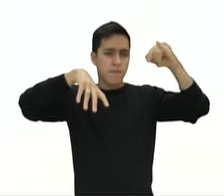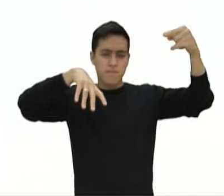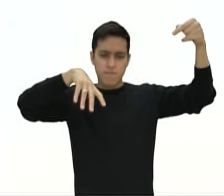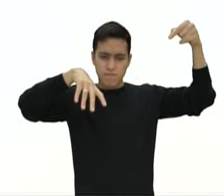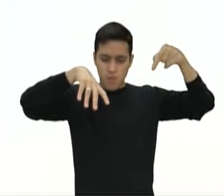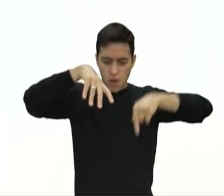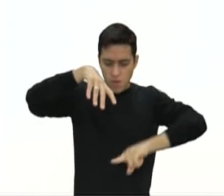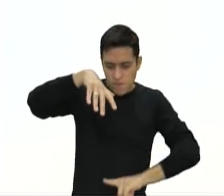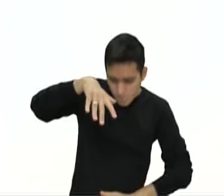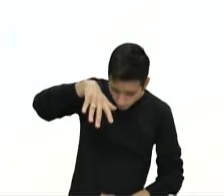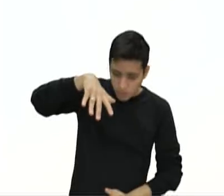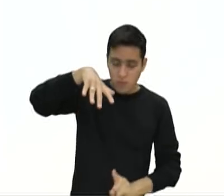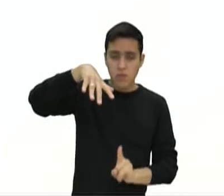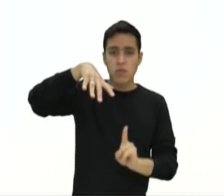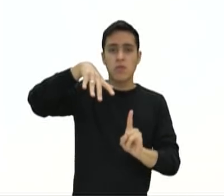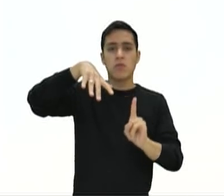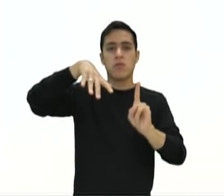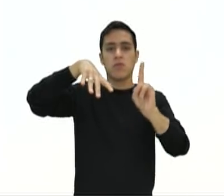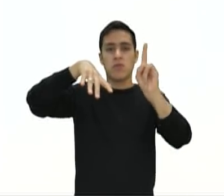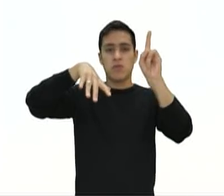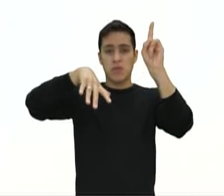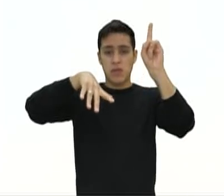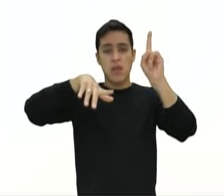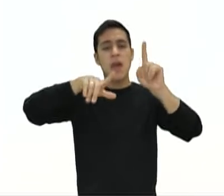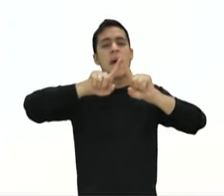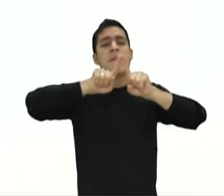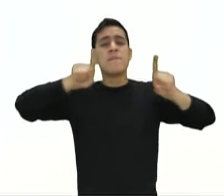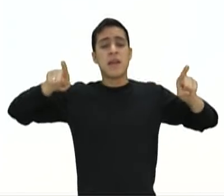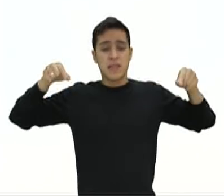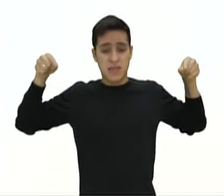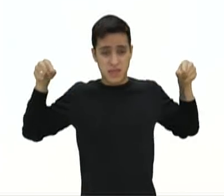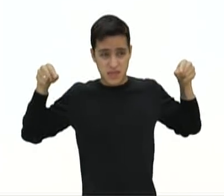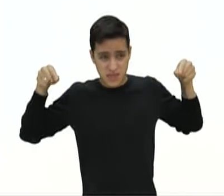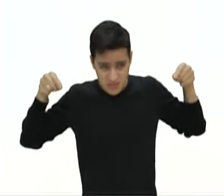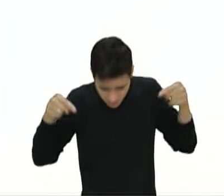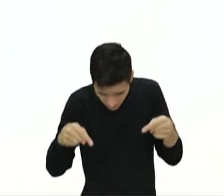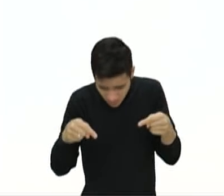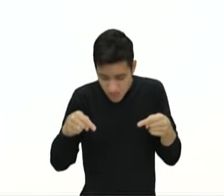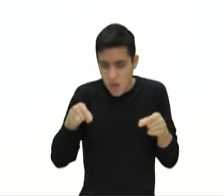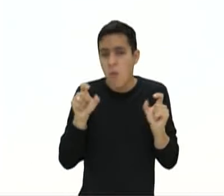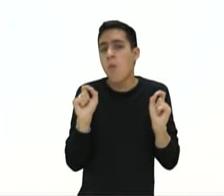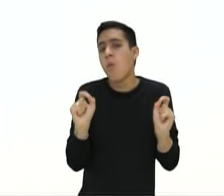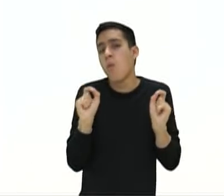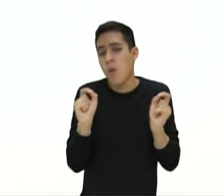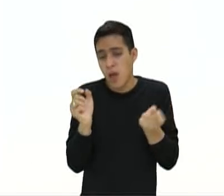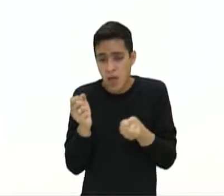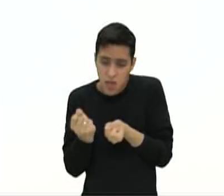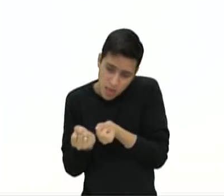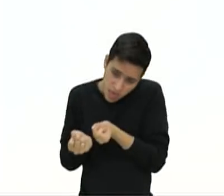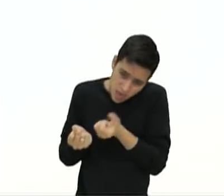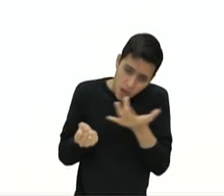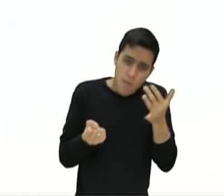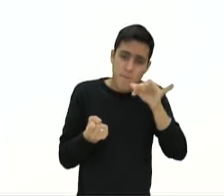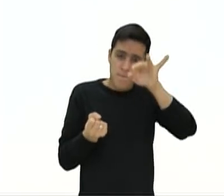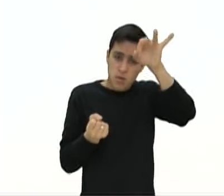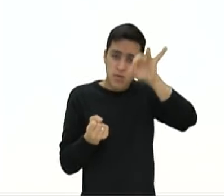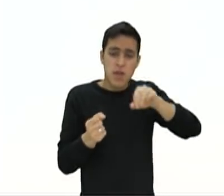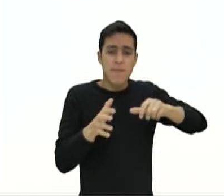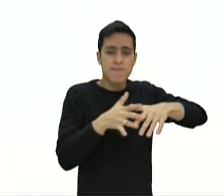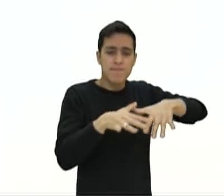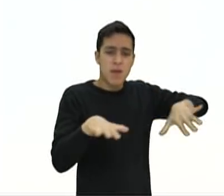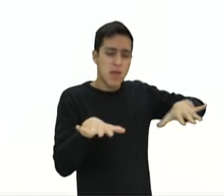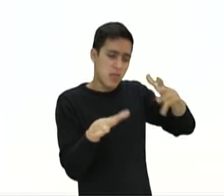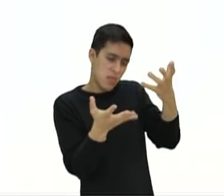espaço. Ao atingir os topos da atmosfera terrestre, parte é absorvida pelos oceanos e